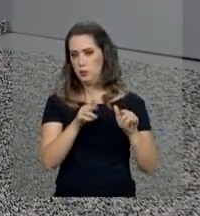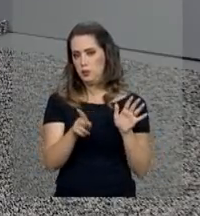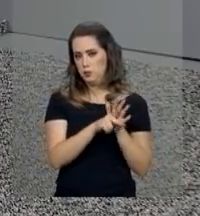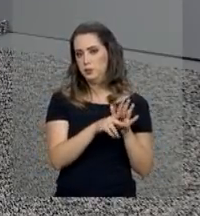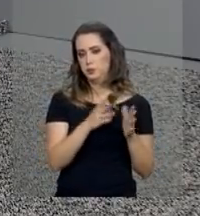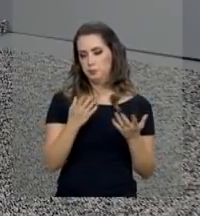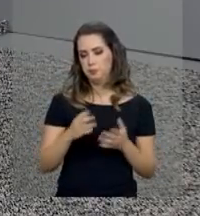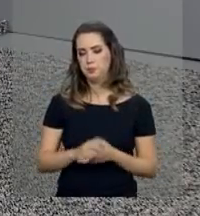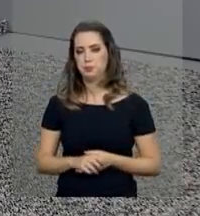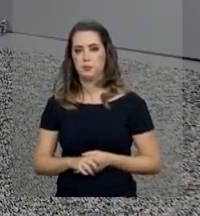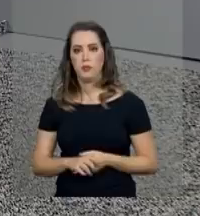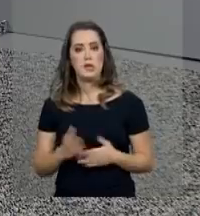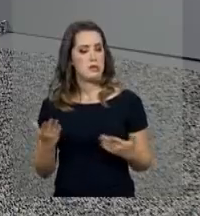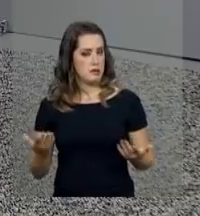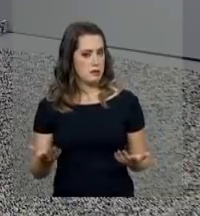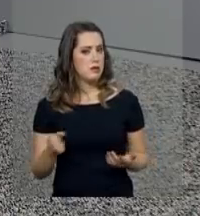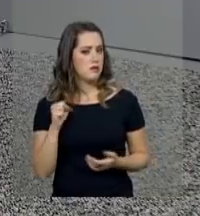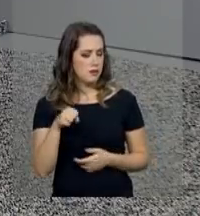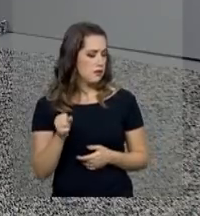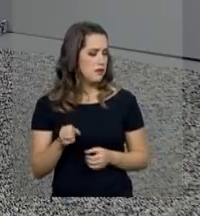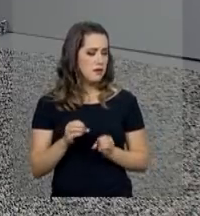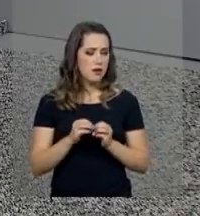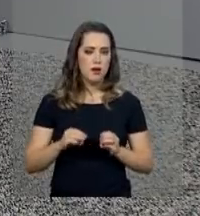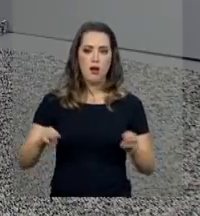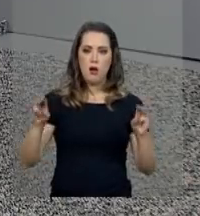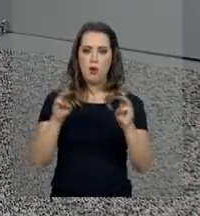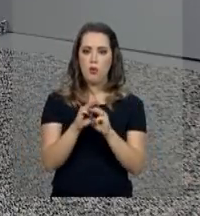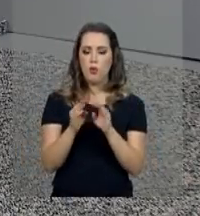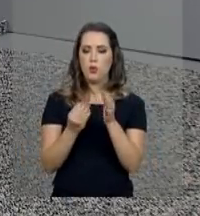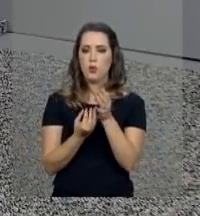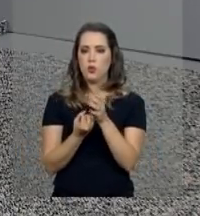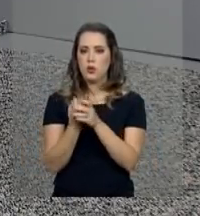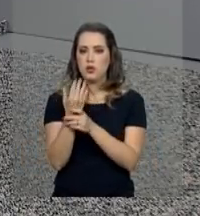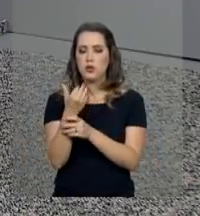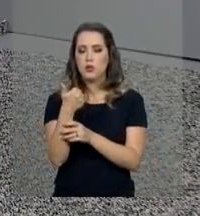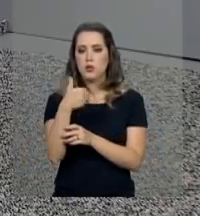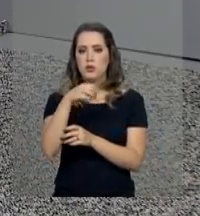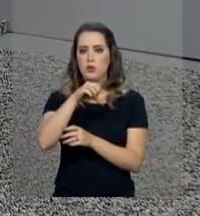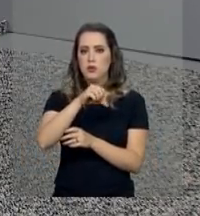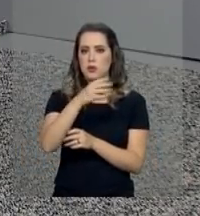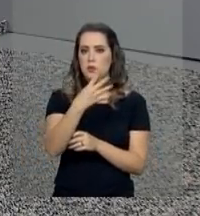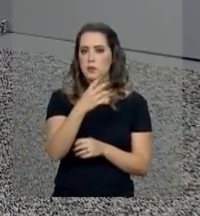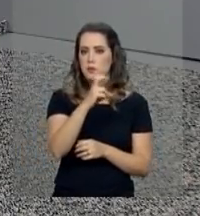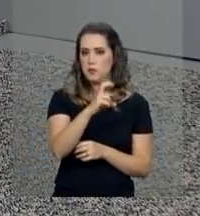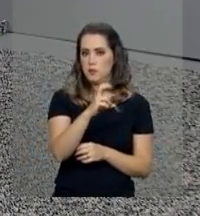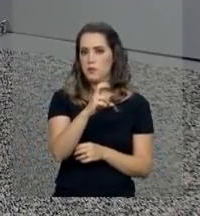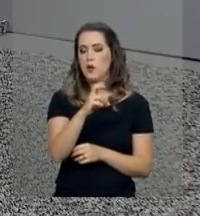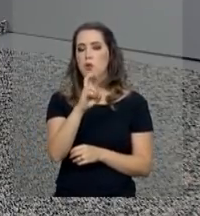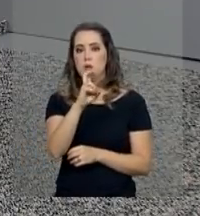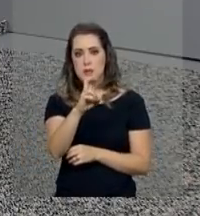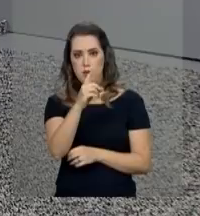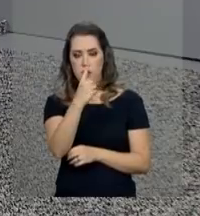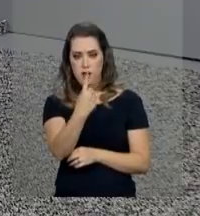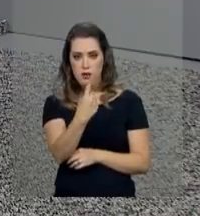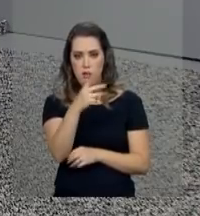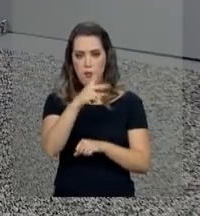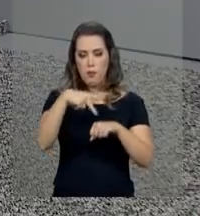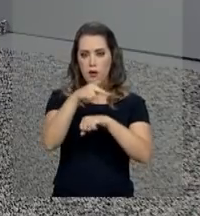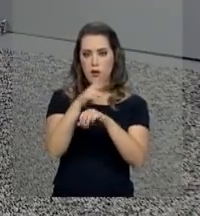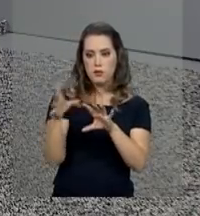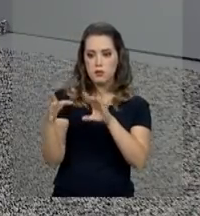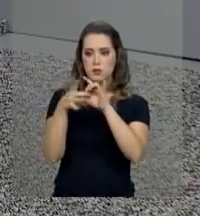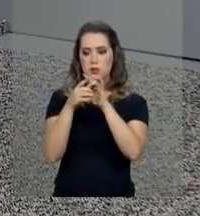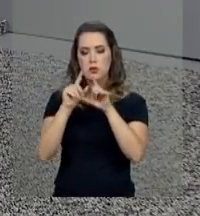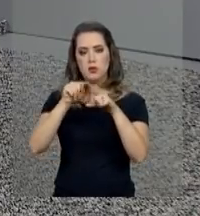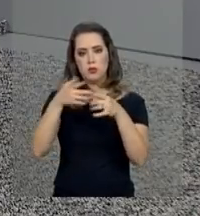E é claro que a ONU, ela surgiu em 1945 com 51 países membros. membros, como nós falamos, foi aumentando o número